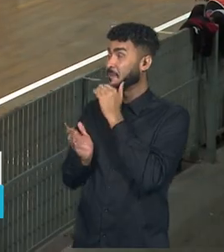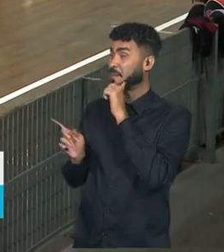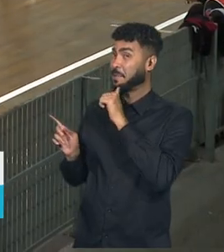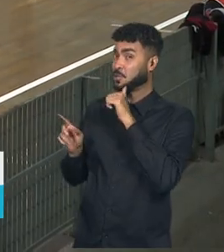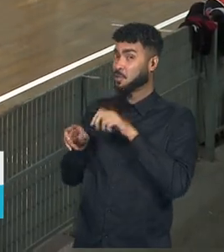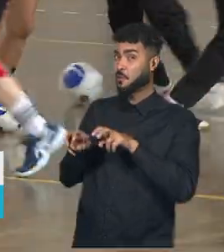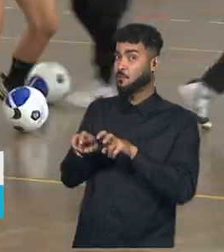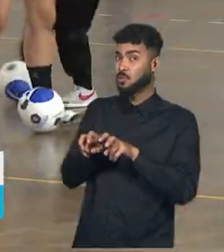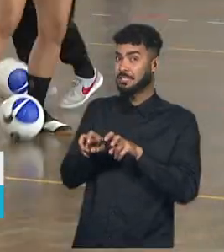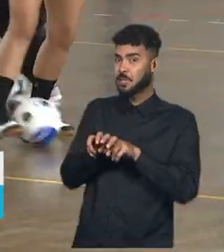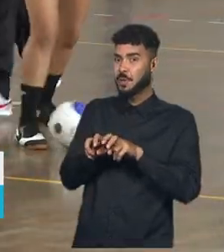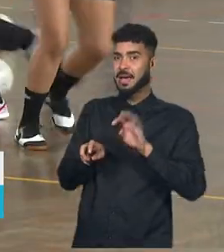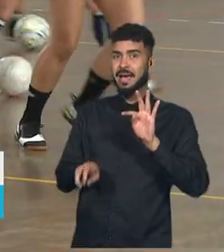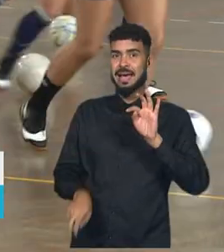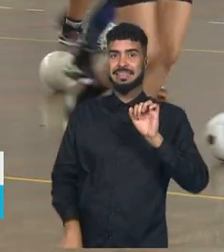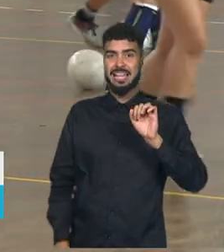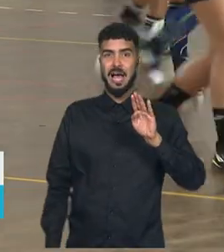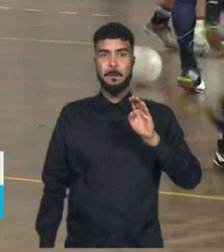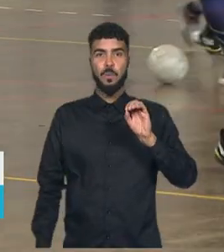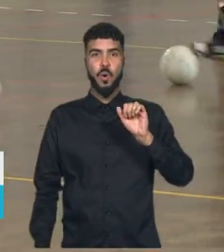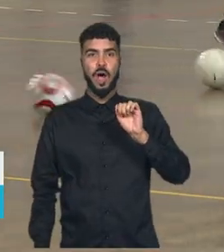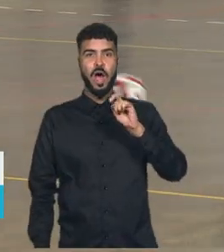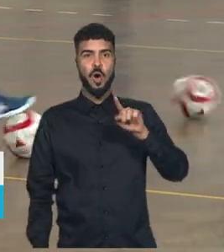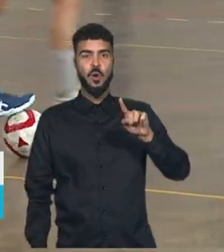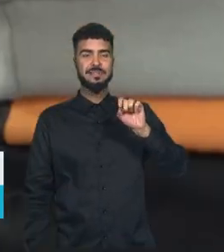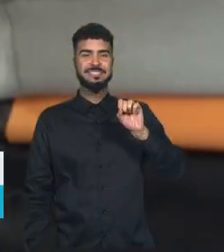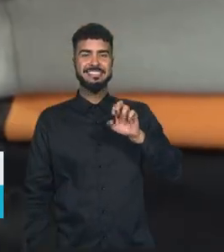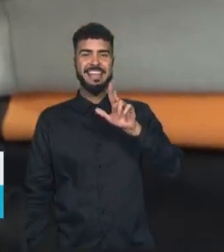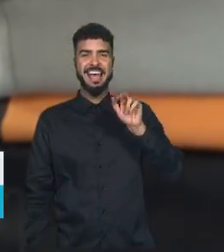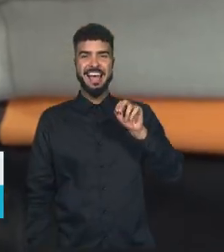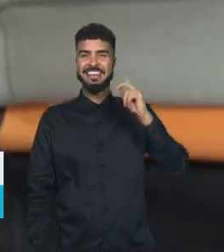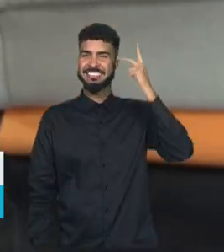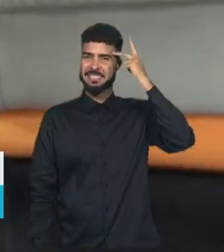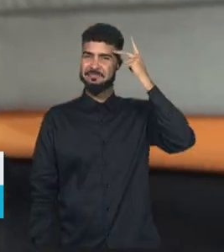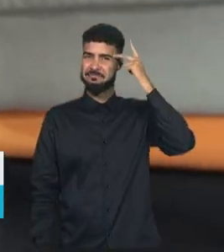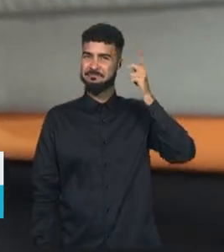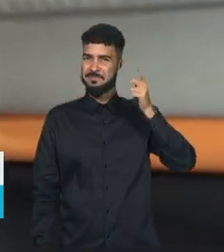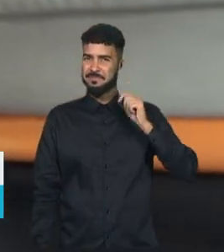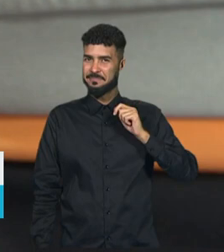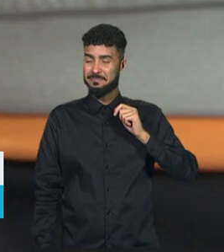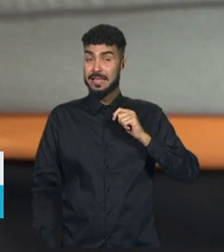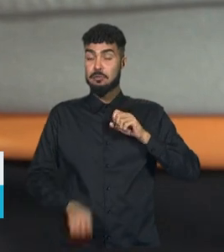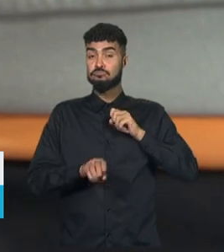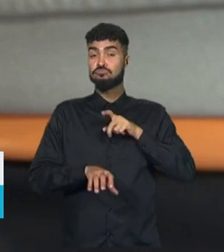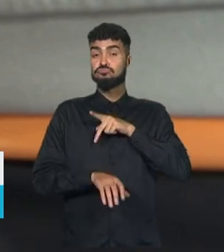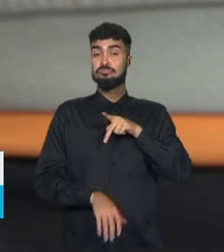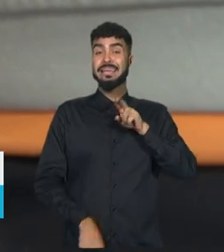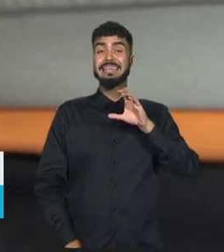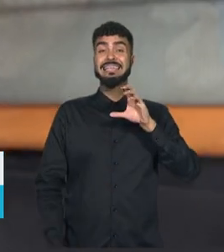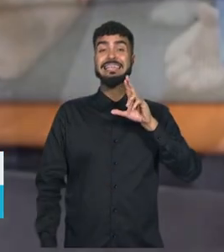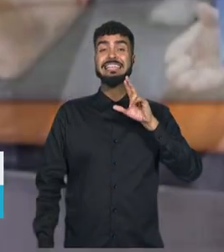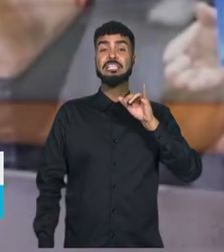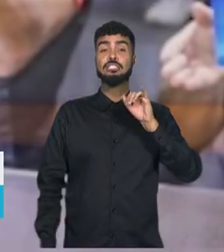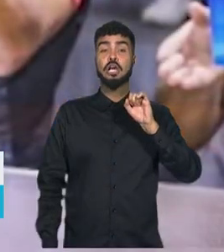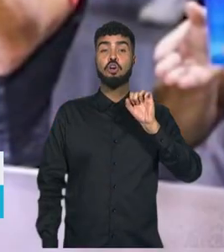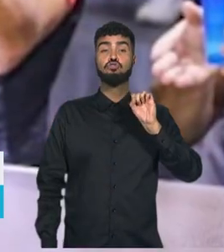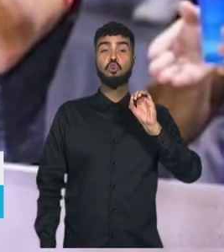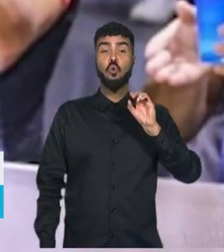de futsal do Taboão da Serra, na Grande São Paulo. Comandada pela técnica Cris Souza, a equipe